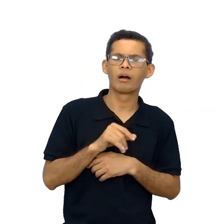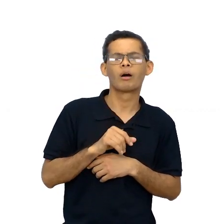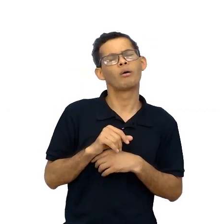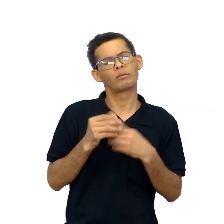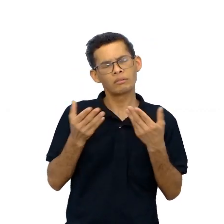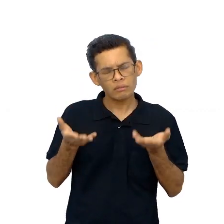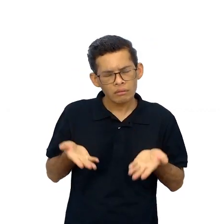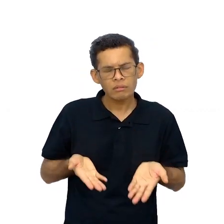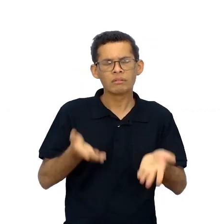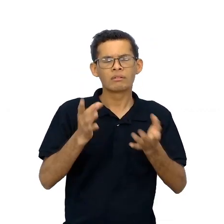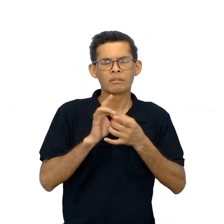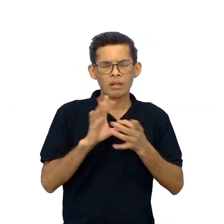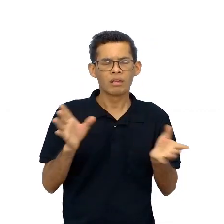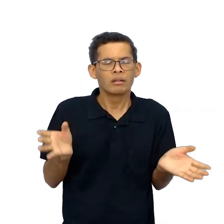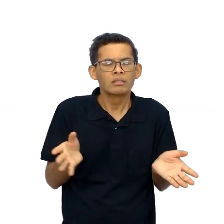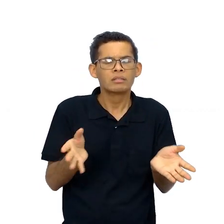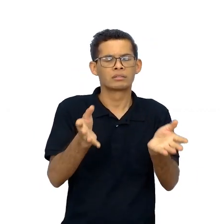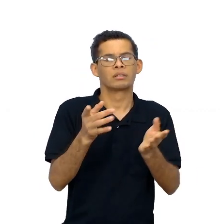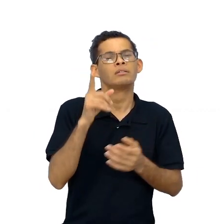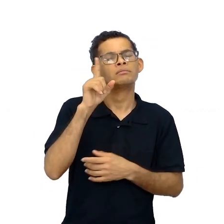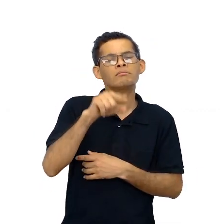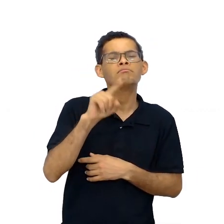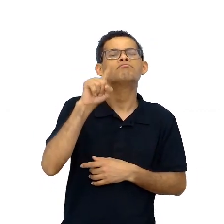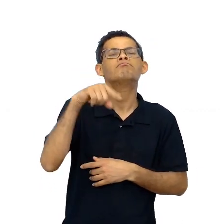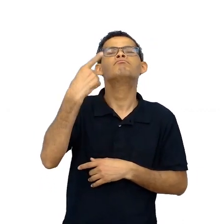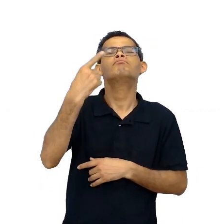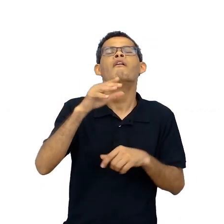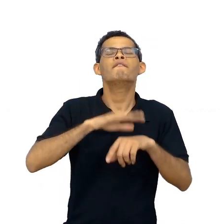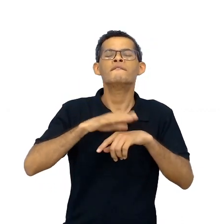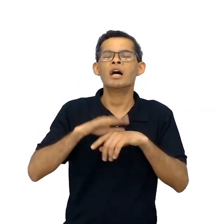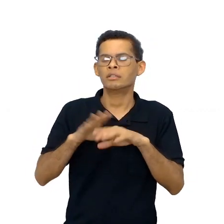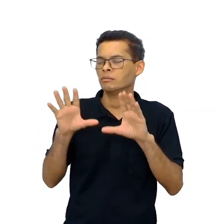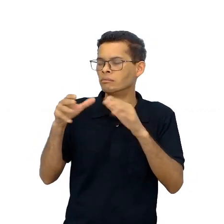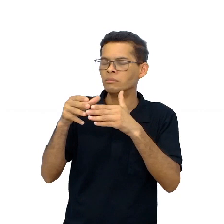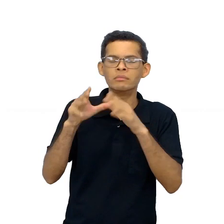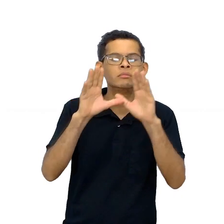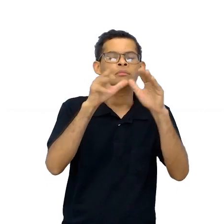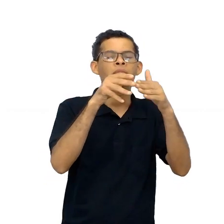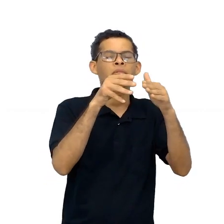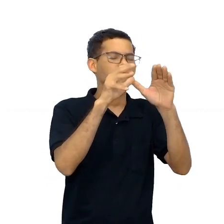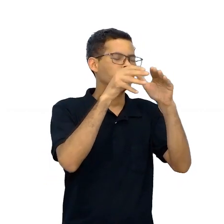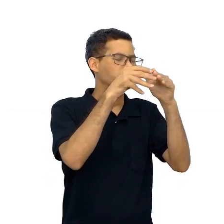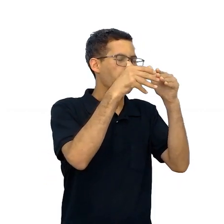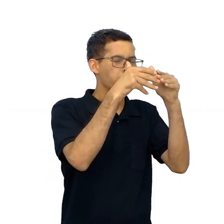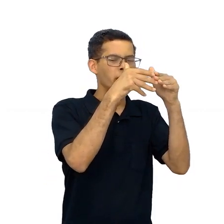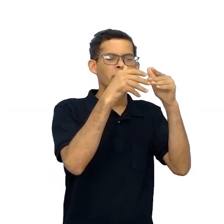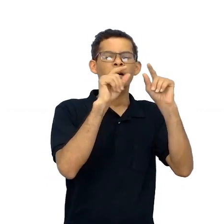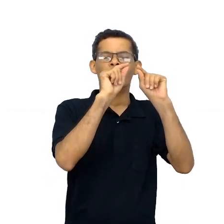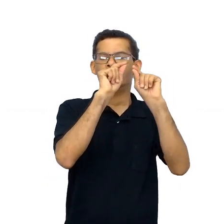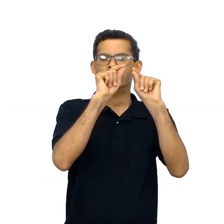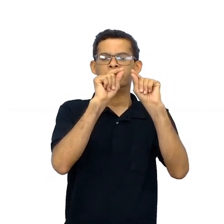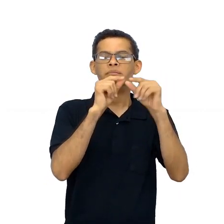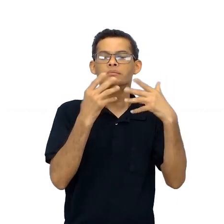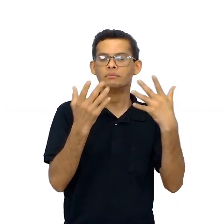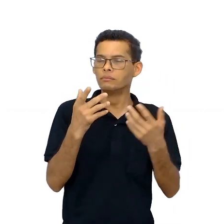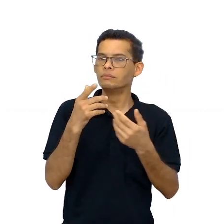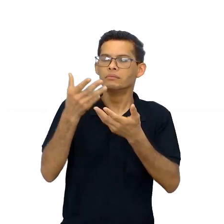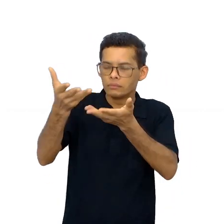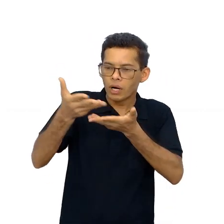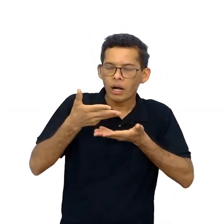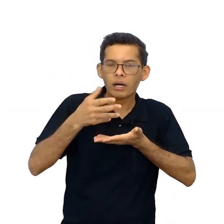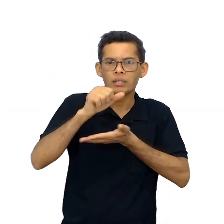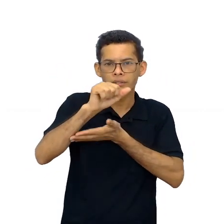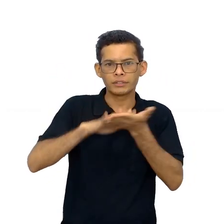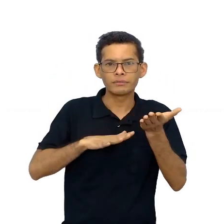socializem que cada grupo descobriu sobre as atividades, né, que vocês propuseram, recebam as